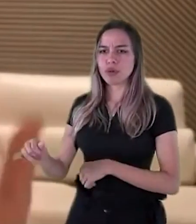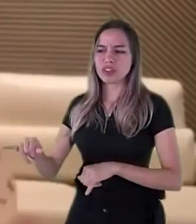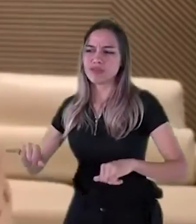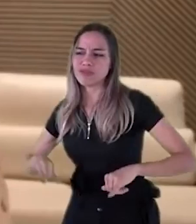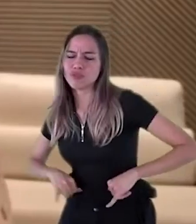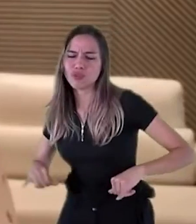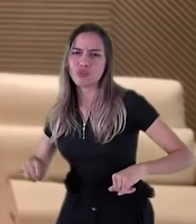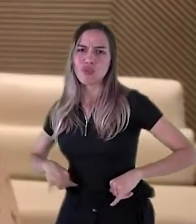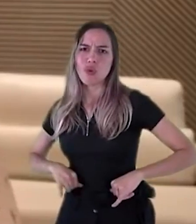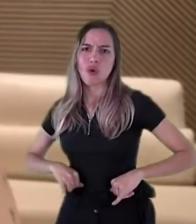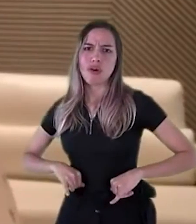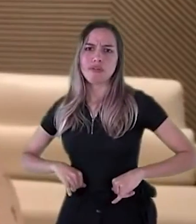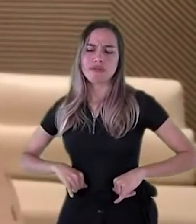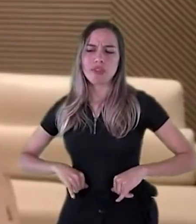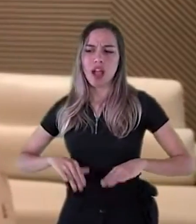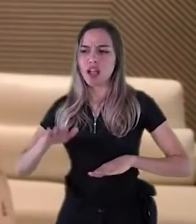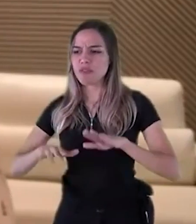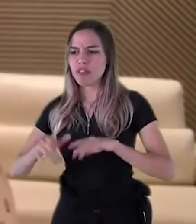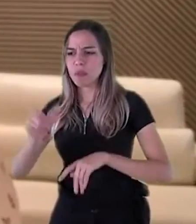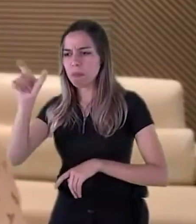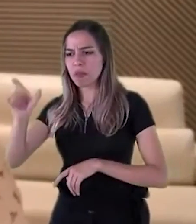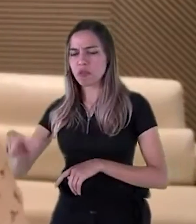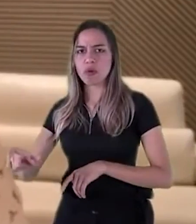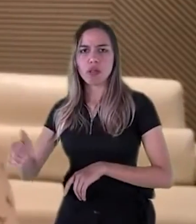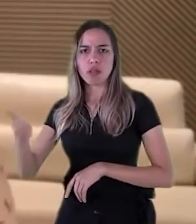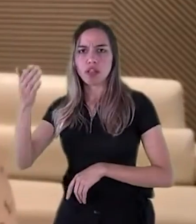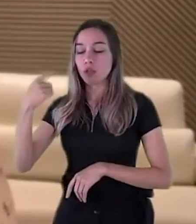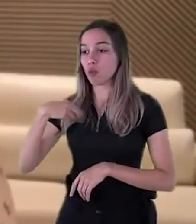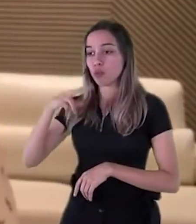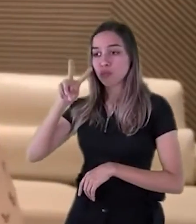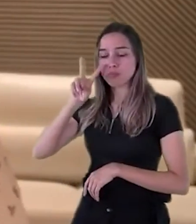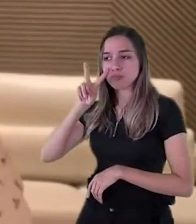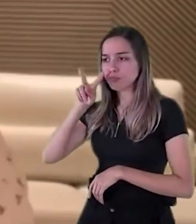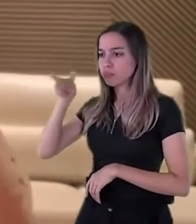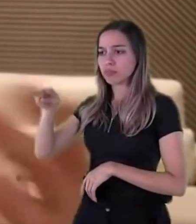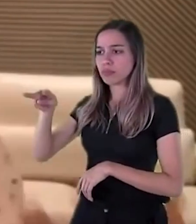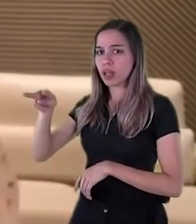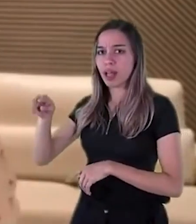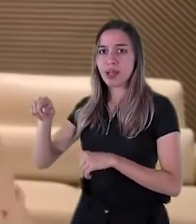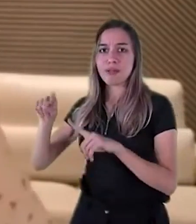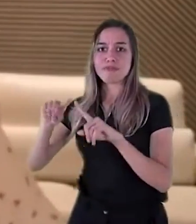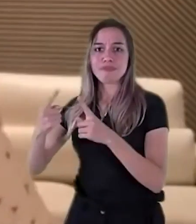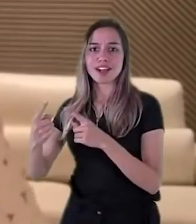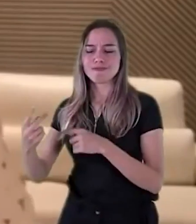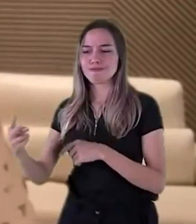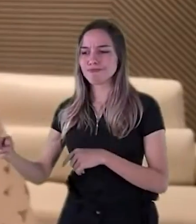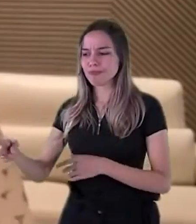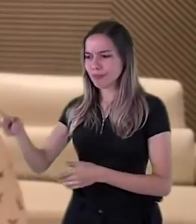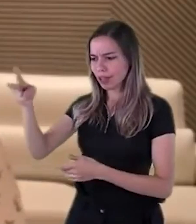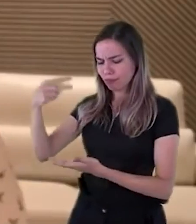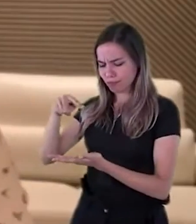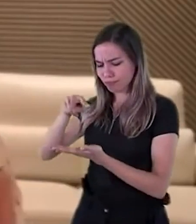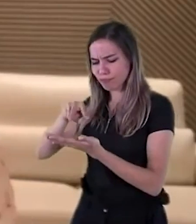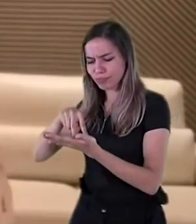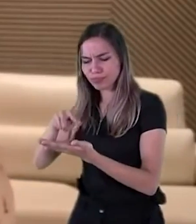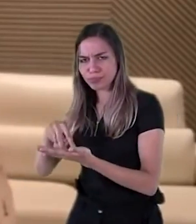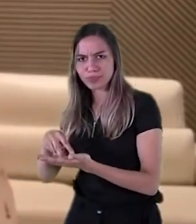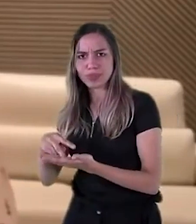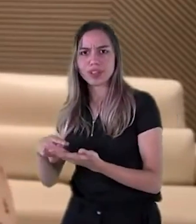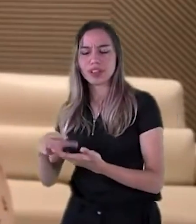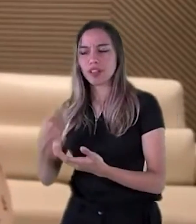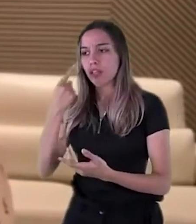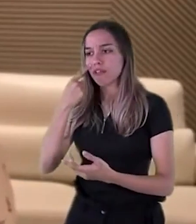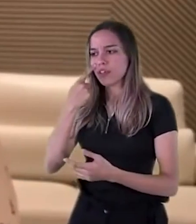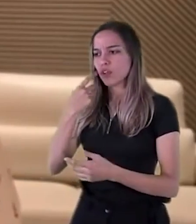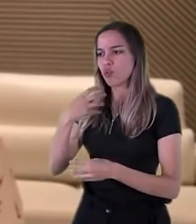e que nem chegam a me dizer quais são os seus conflitos, quais são as suas dores, e de repente eu estou ali envolvido